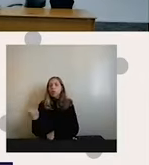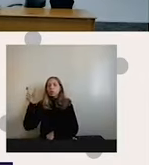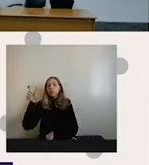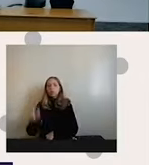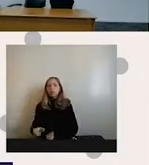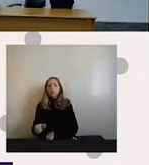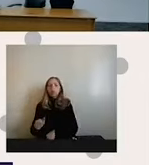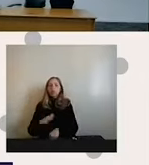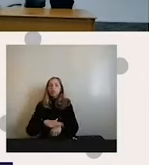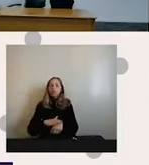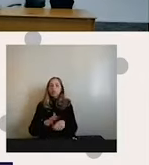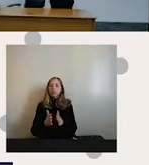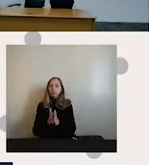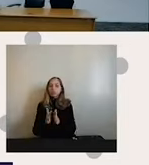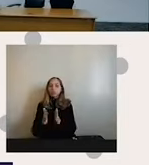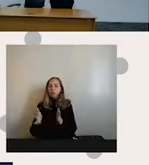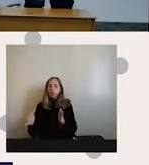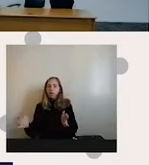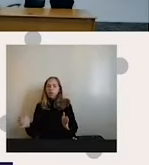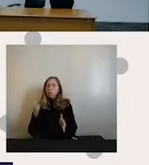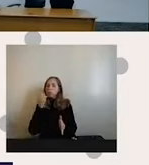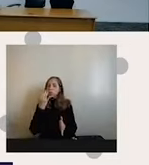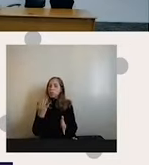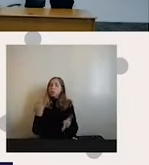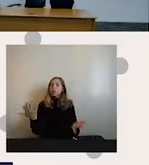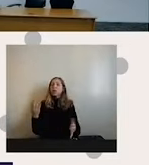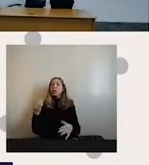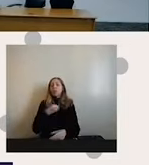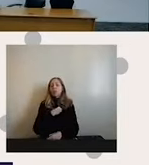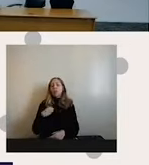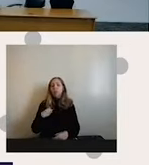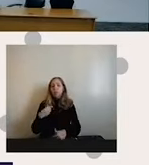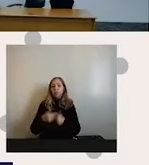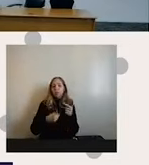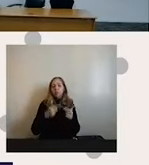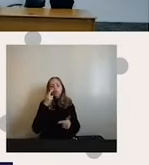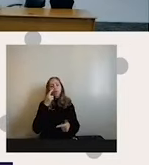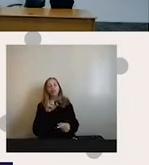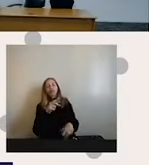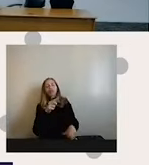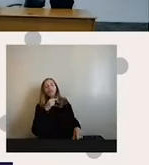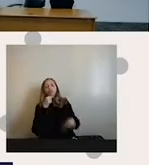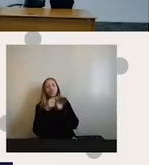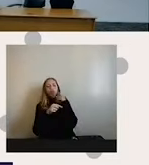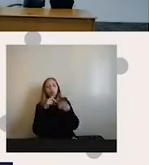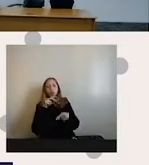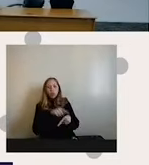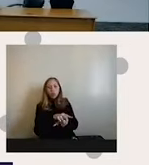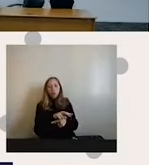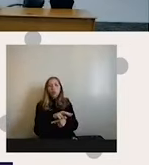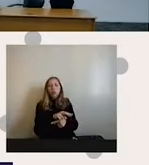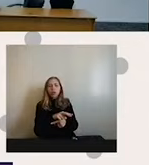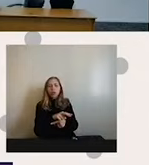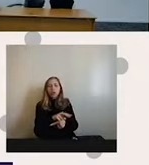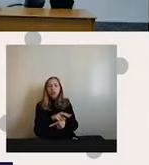Então, o médico do trabalho vai ter essa dúvida. Vai ter dúvida se não são questões